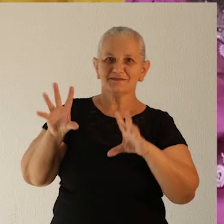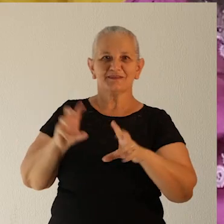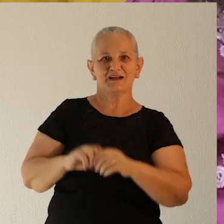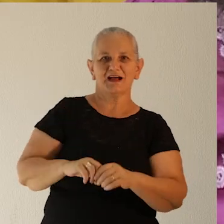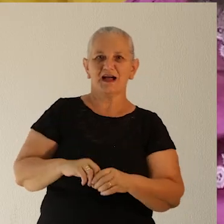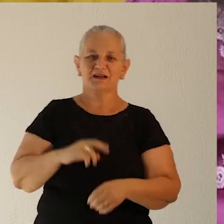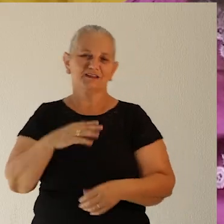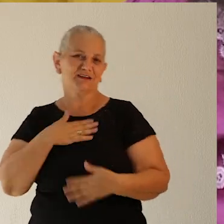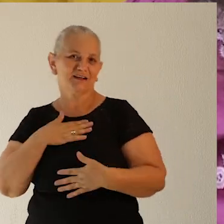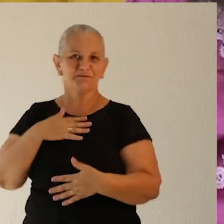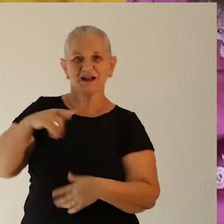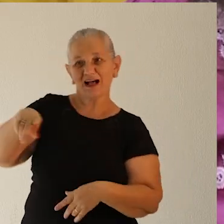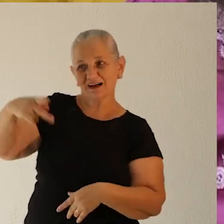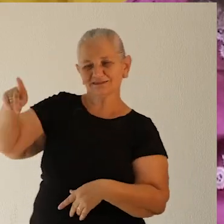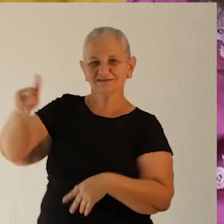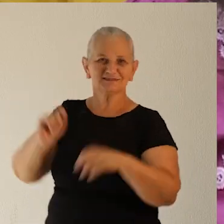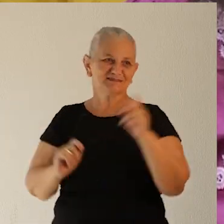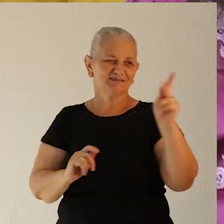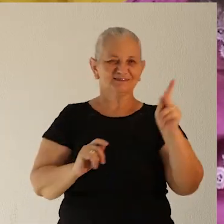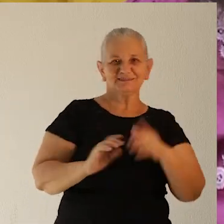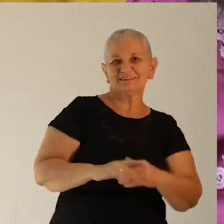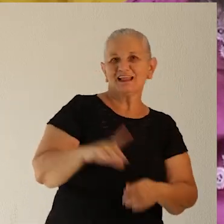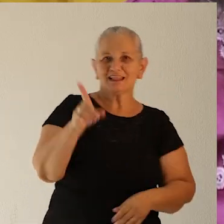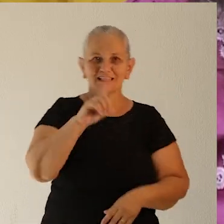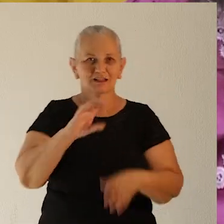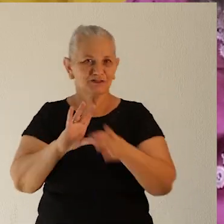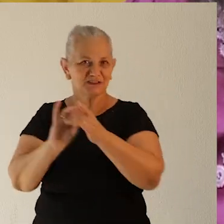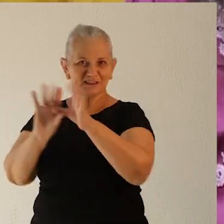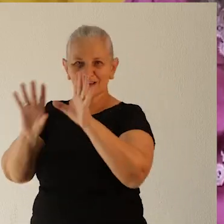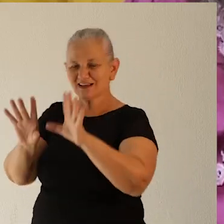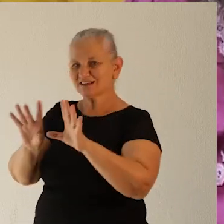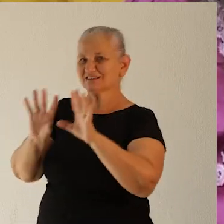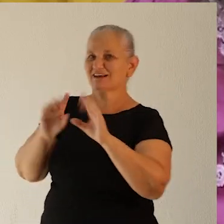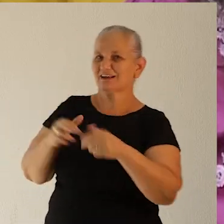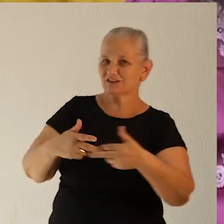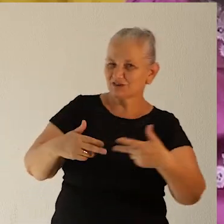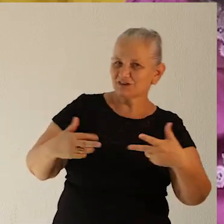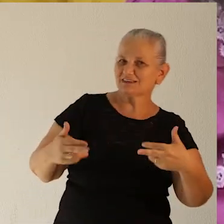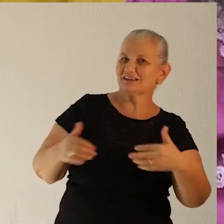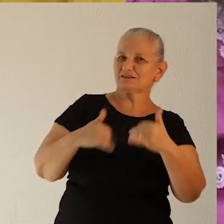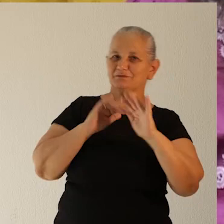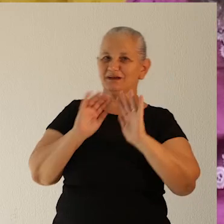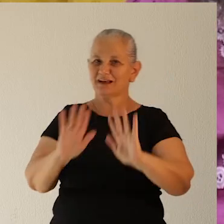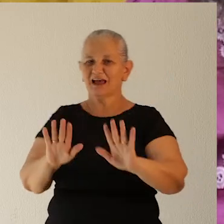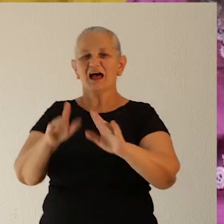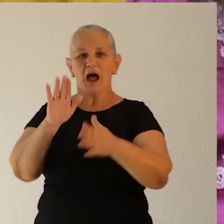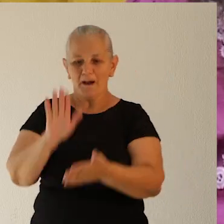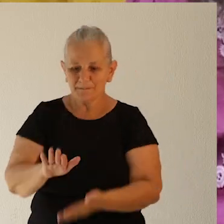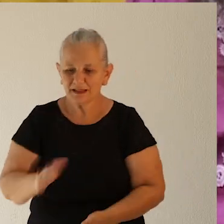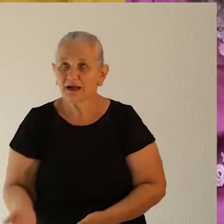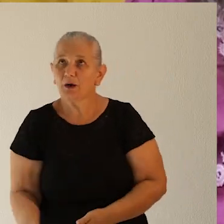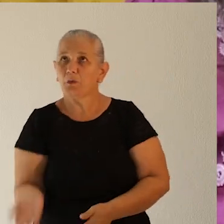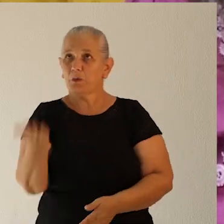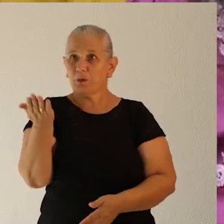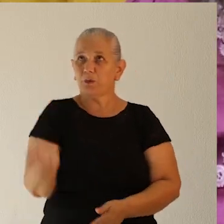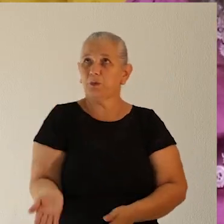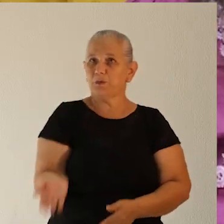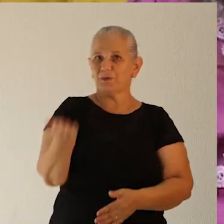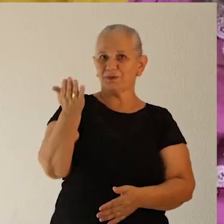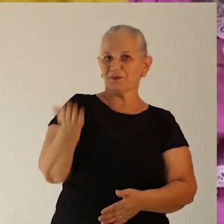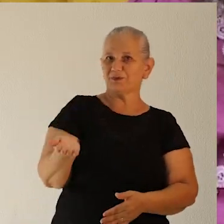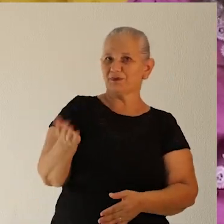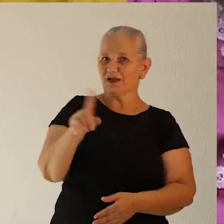pra cá, rebola a bola pra lá, não deixa o bambolê parar de girar. Bate a peteca com a mão, sem cair